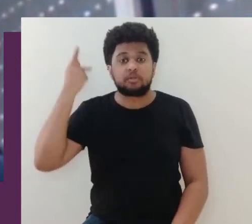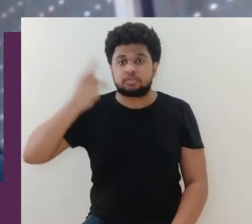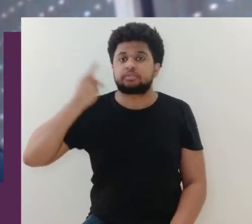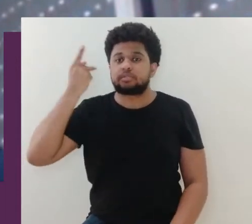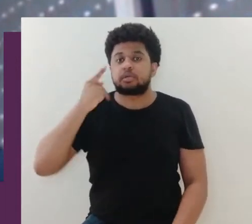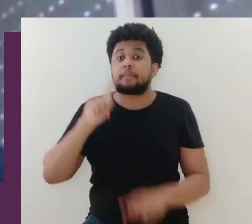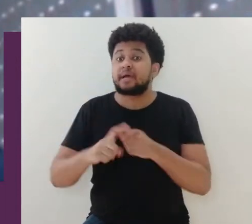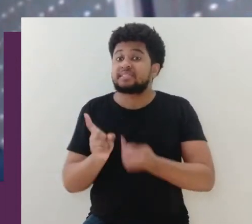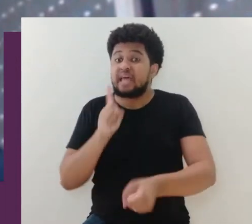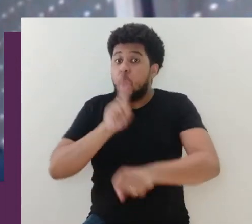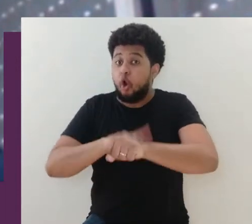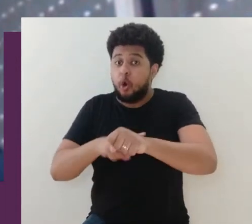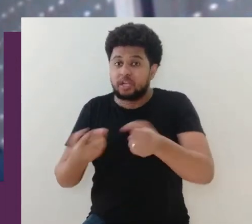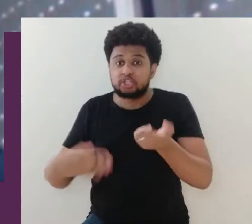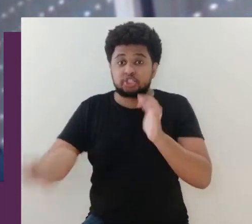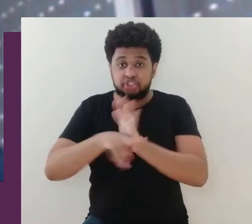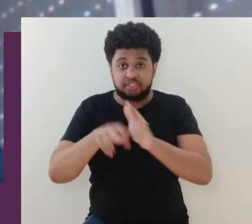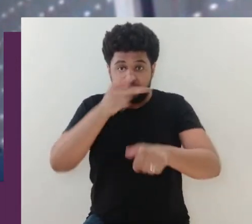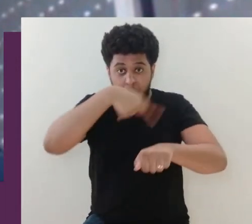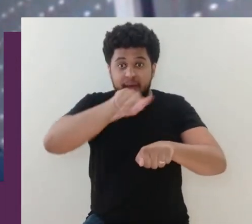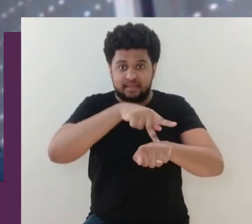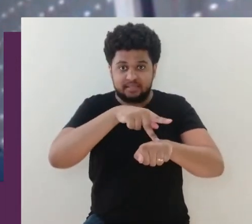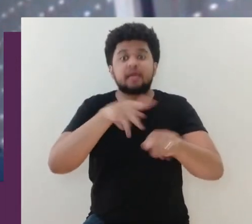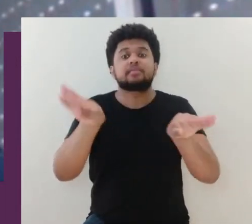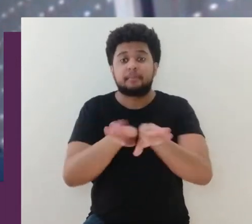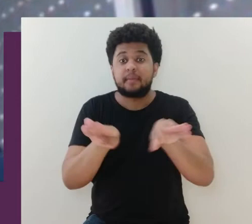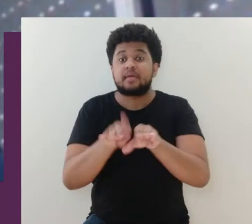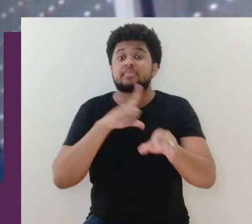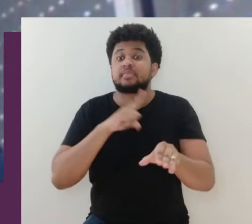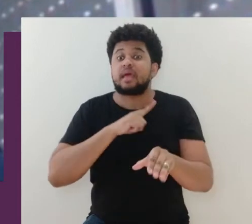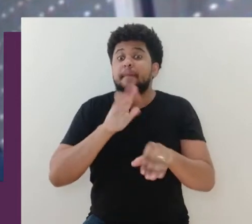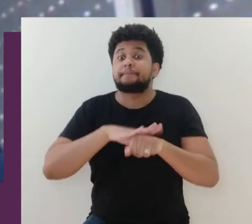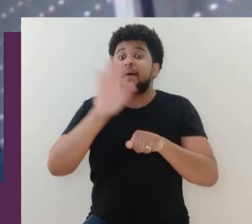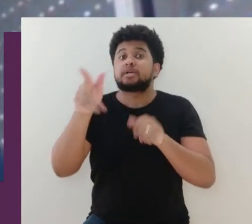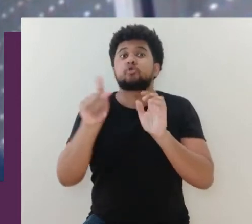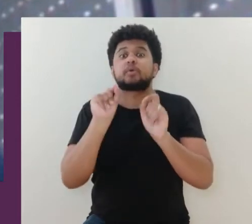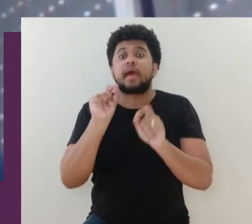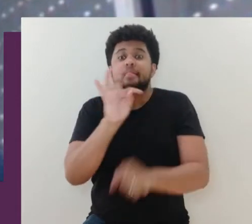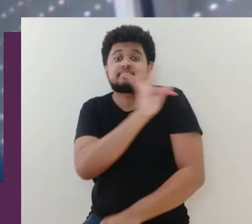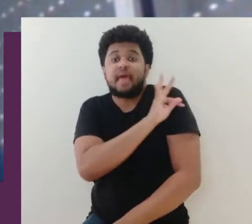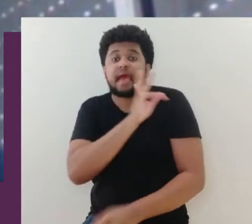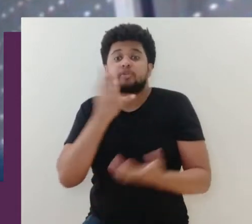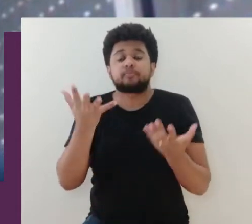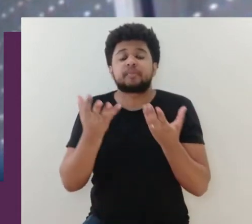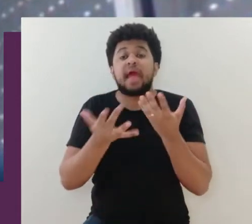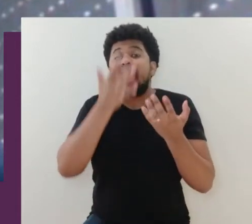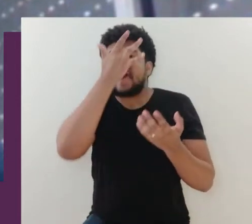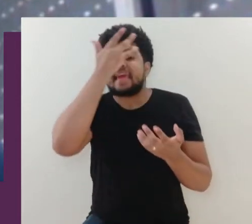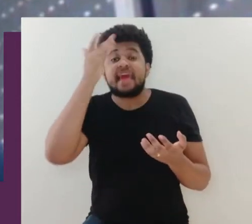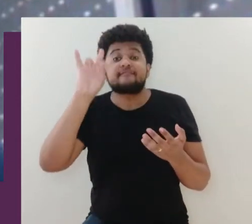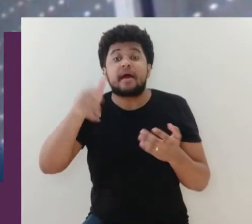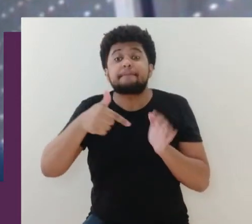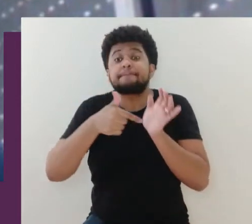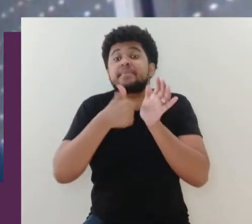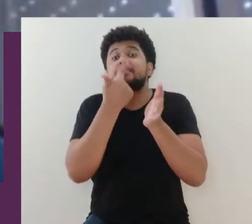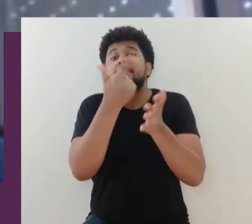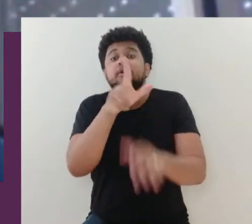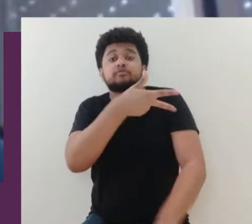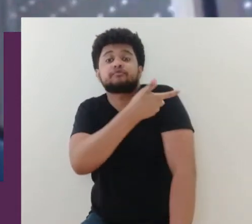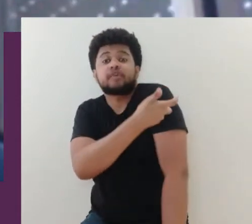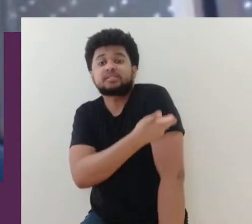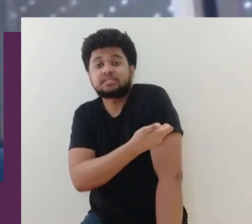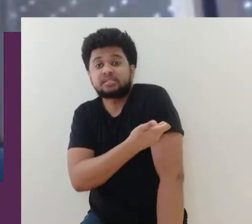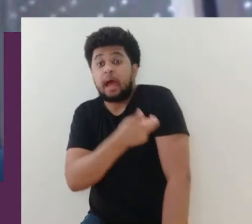política, só que na hora que chega no país, existe uma questão mais técnica. Quem vai receber aquelas vacinas primeiro? Então,